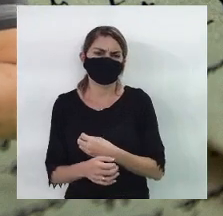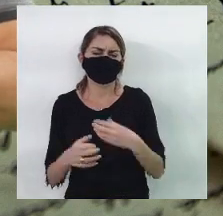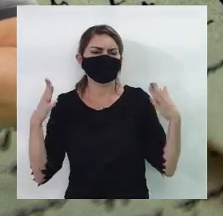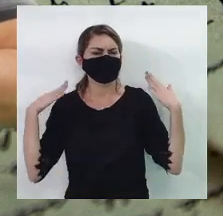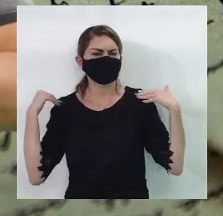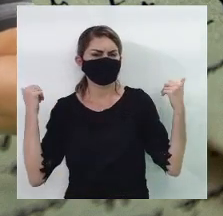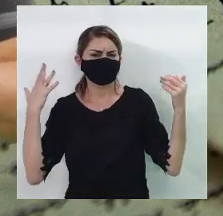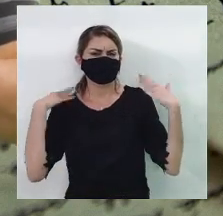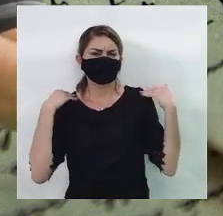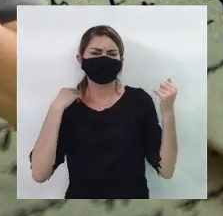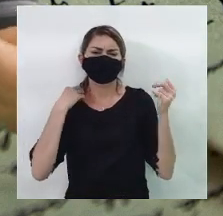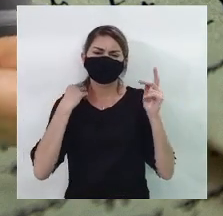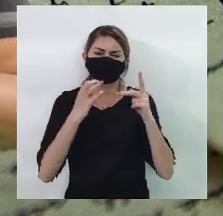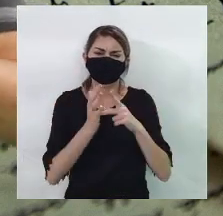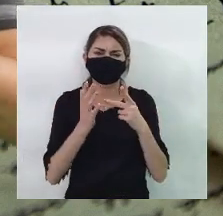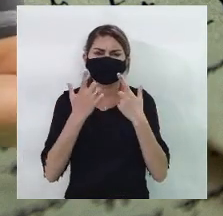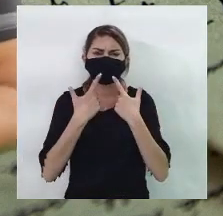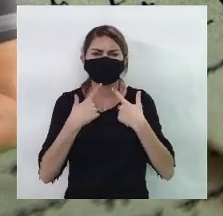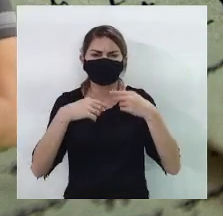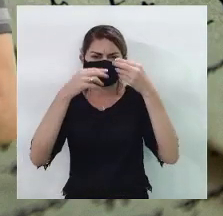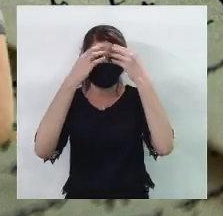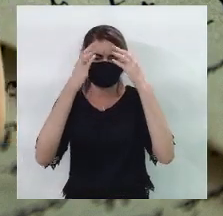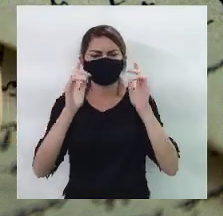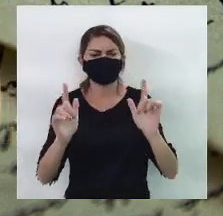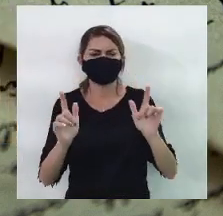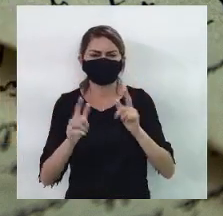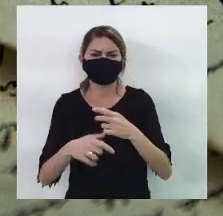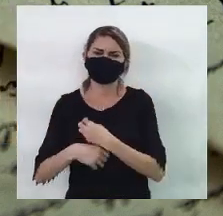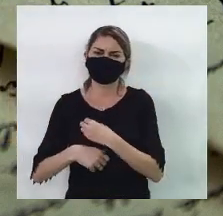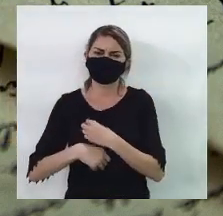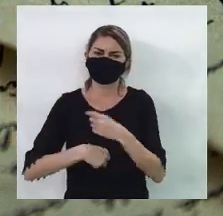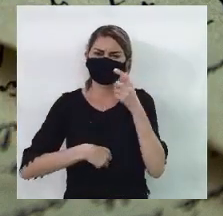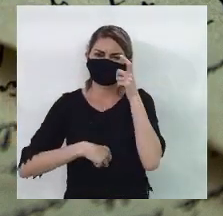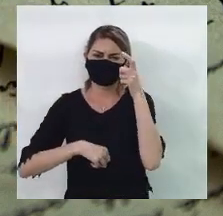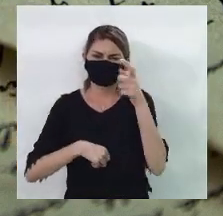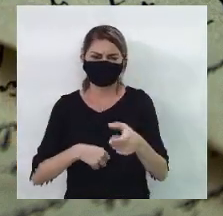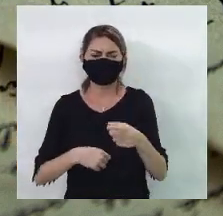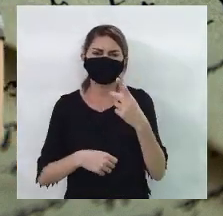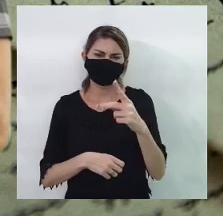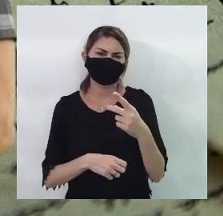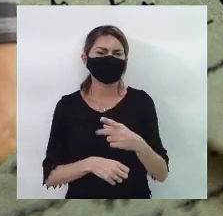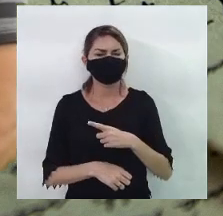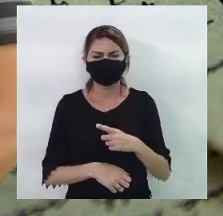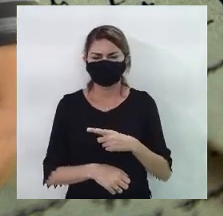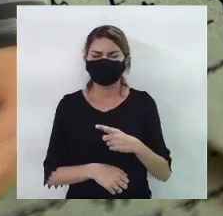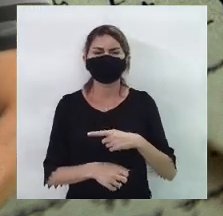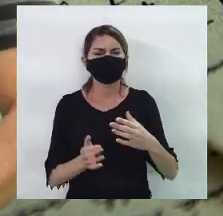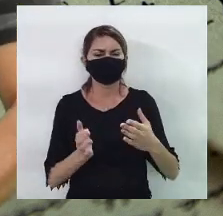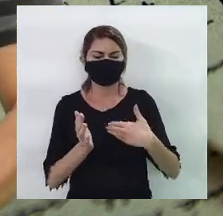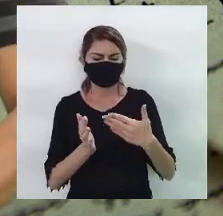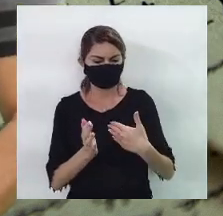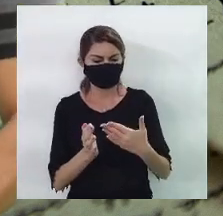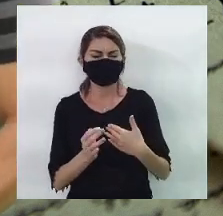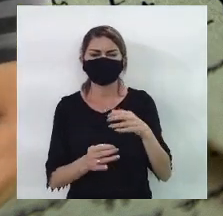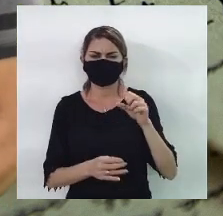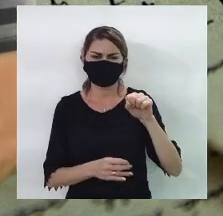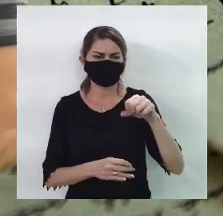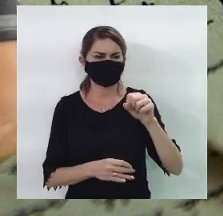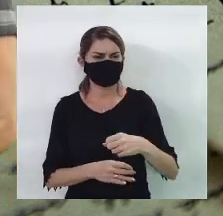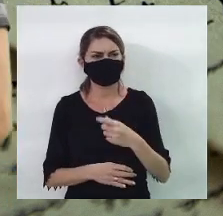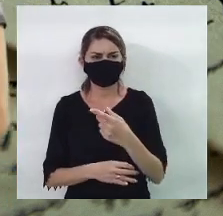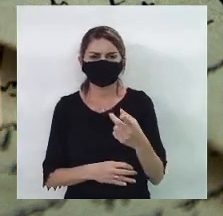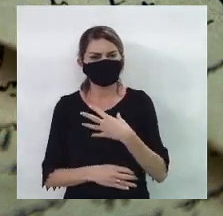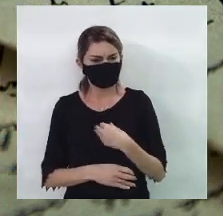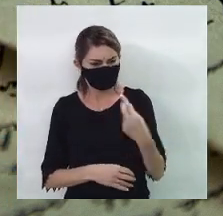passeavam. Na verdade, na linguagem, curtiam muito a vida. Interessante que o senhor tem, né? Esse livro, né? Tem esse livro, sim. E quem sua